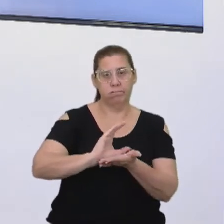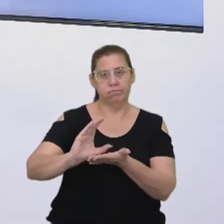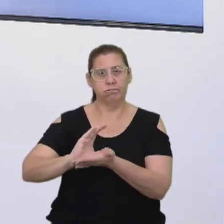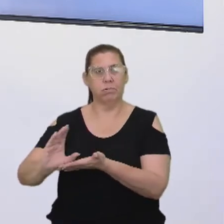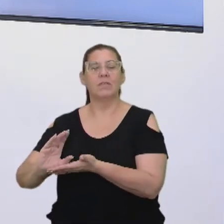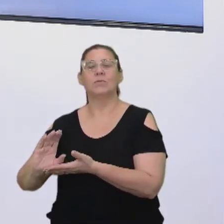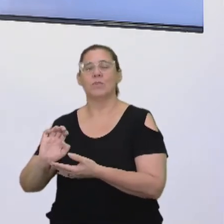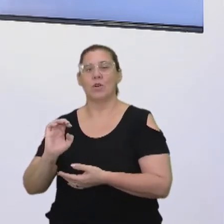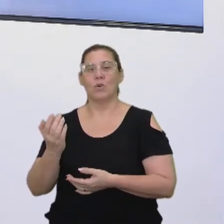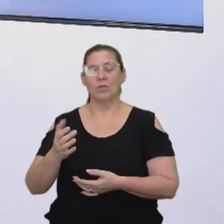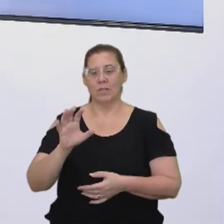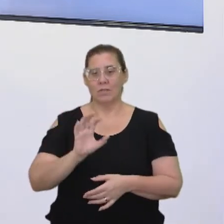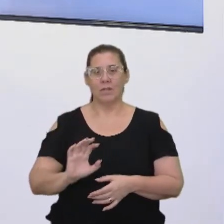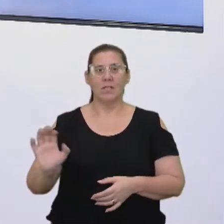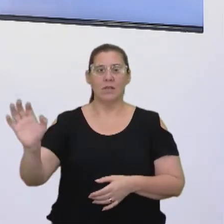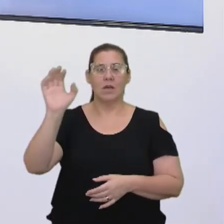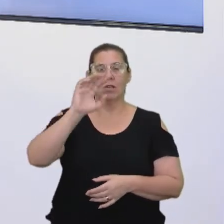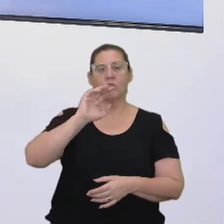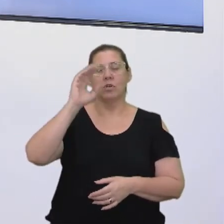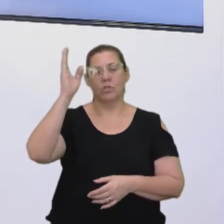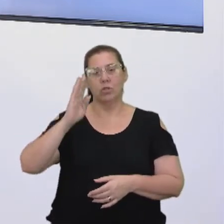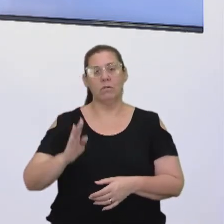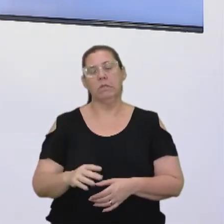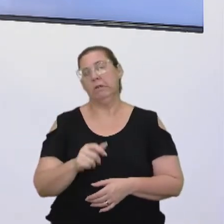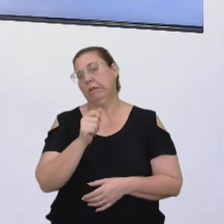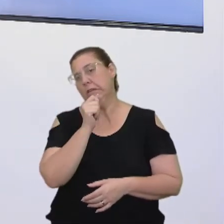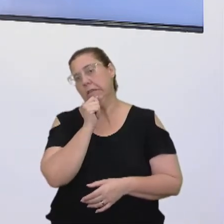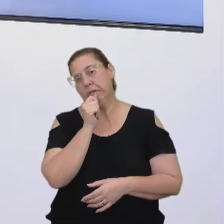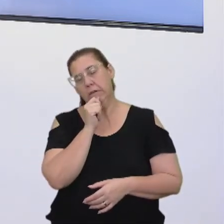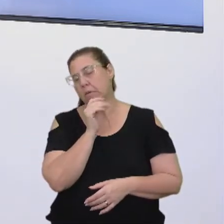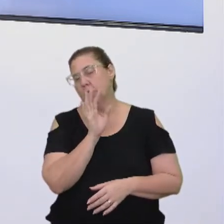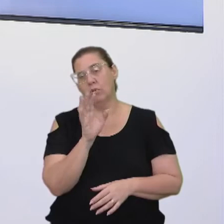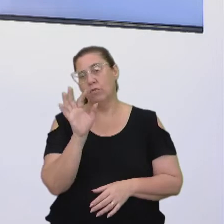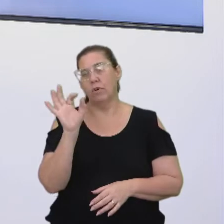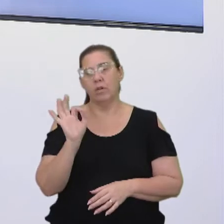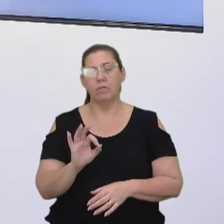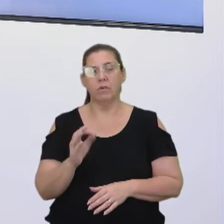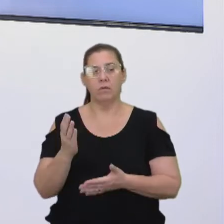dentro dessas regiões no Brasil, que também não foram feitos de uma maneira